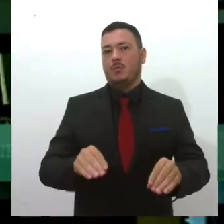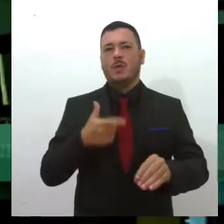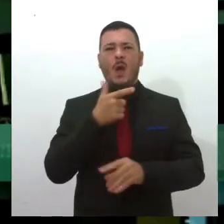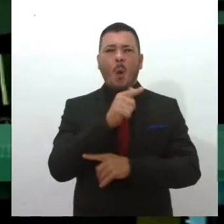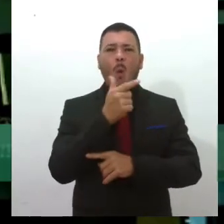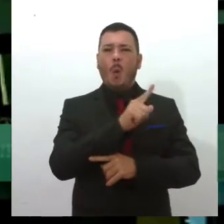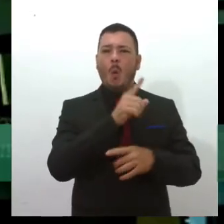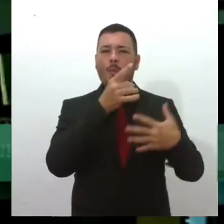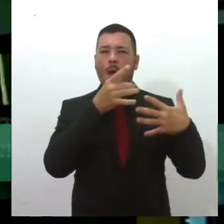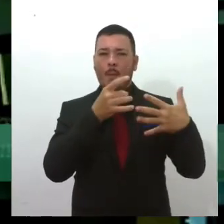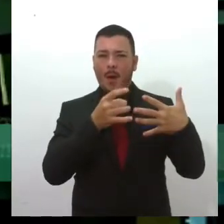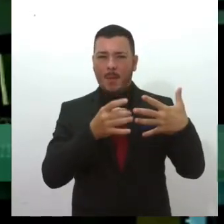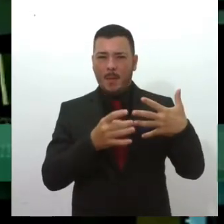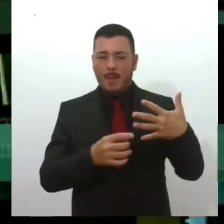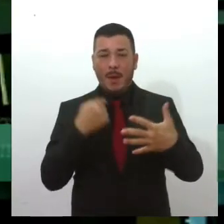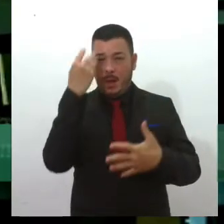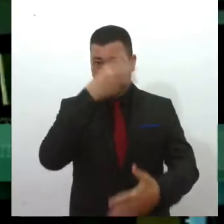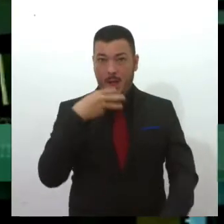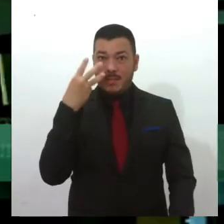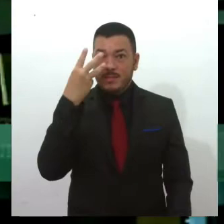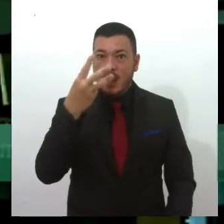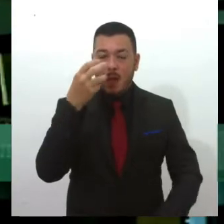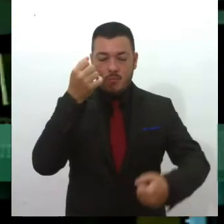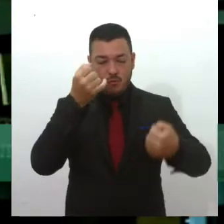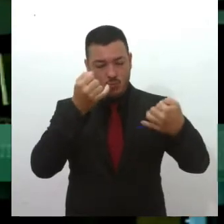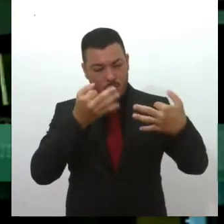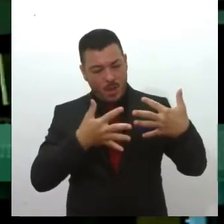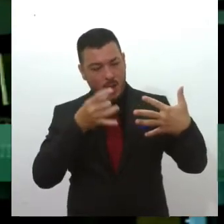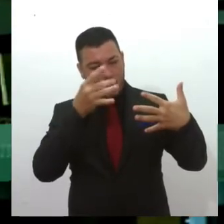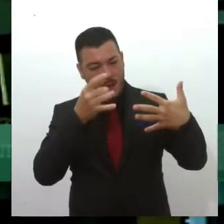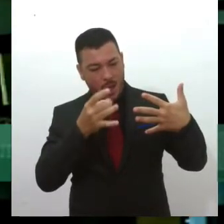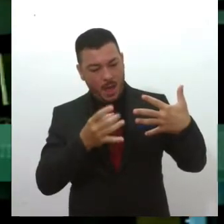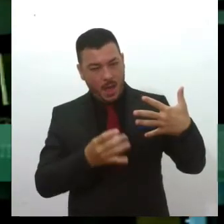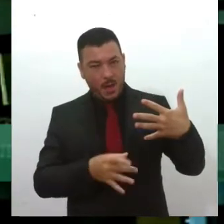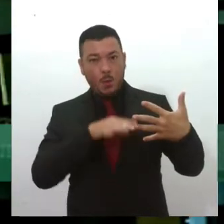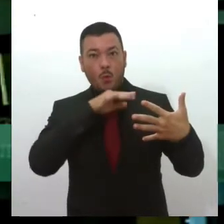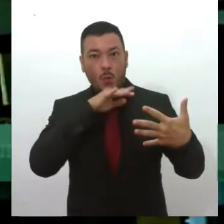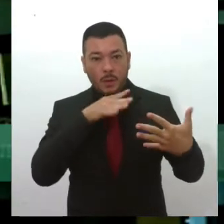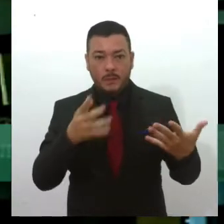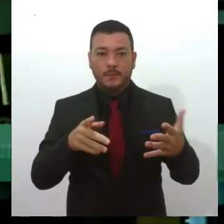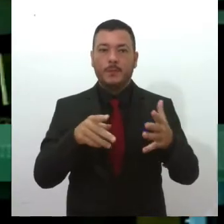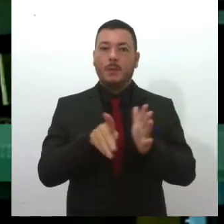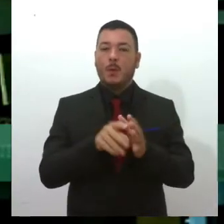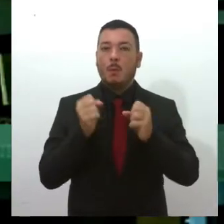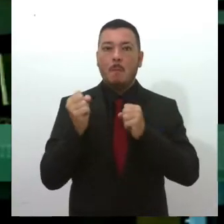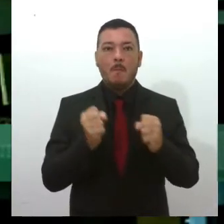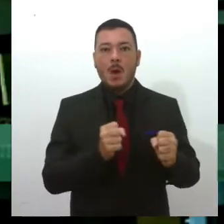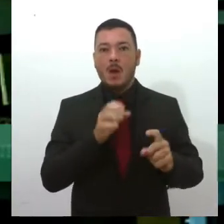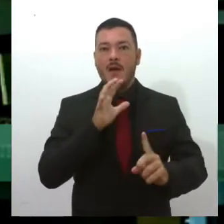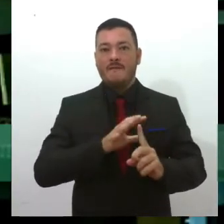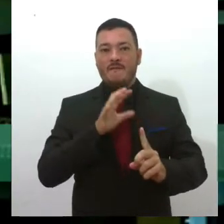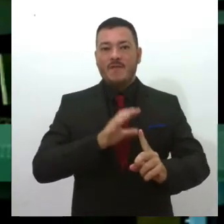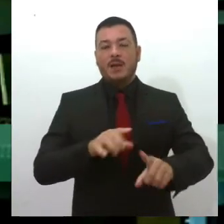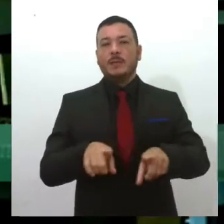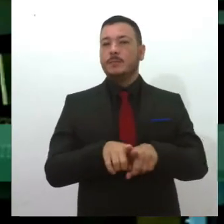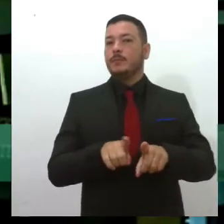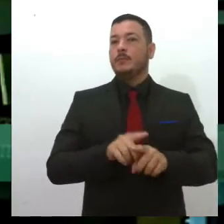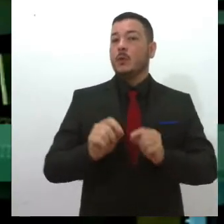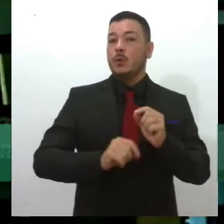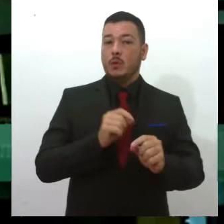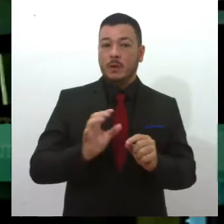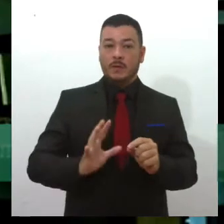aqui, acho que umas 3 horas, falando de cada um dos retrocessos, o tamanho do impacto, o que vai